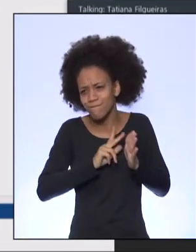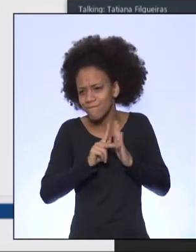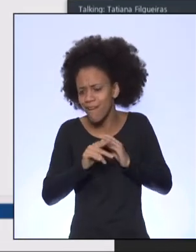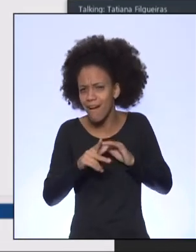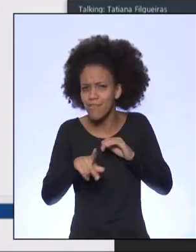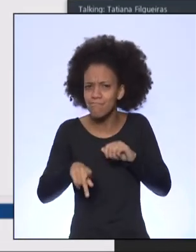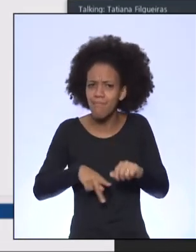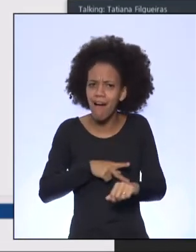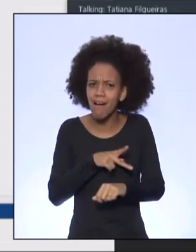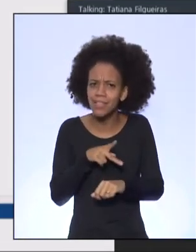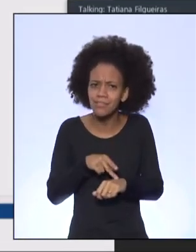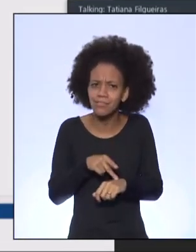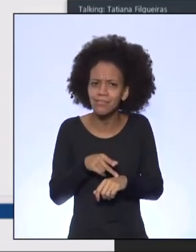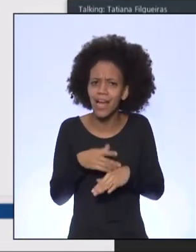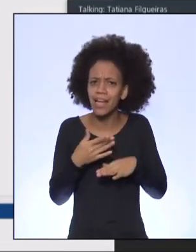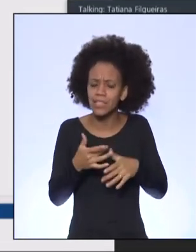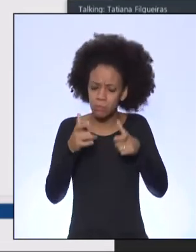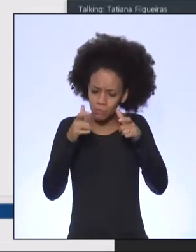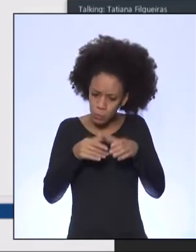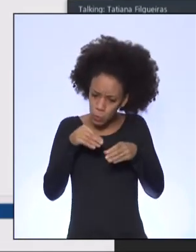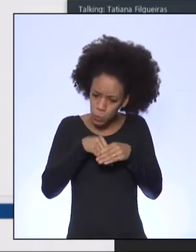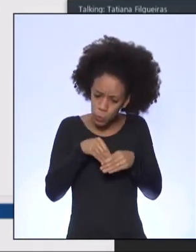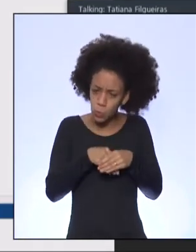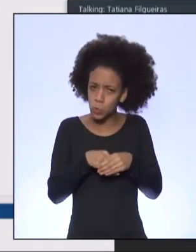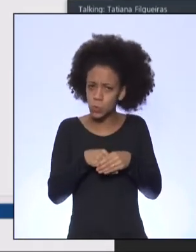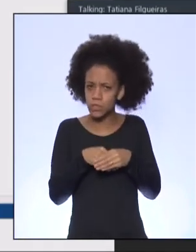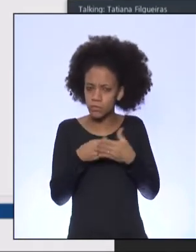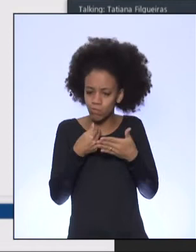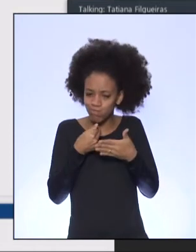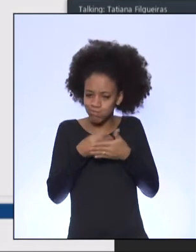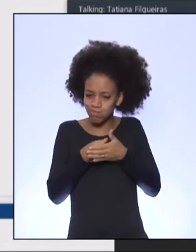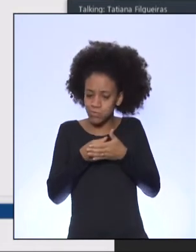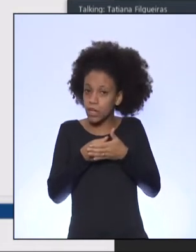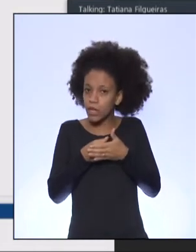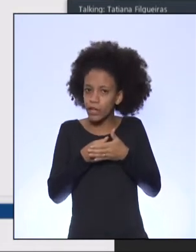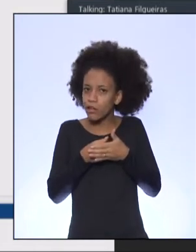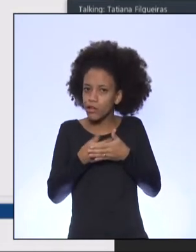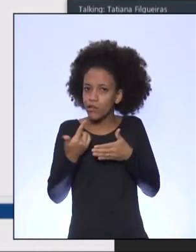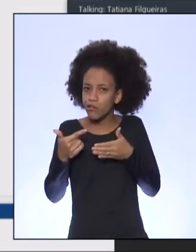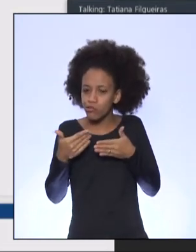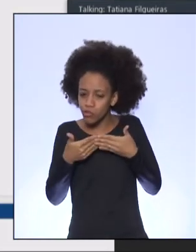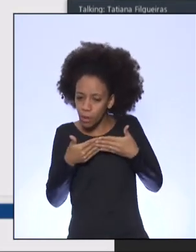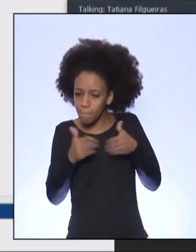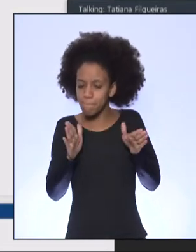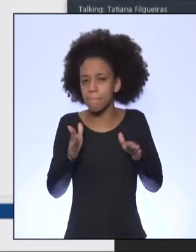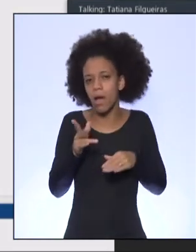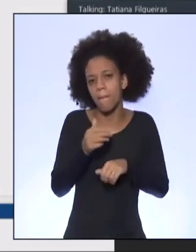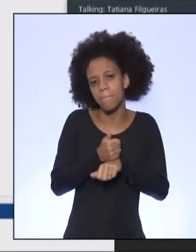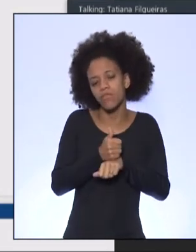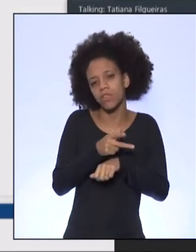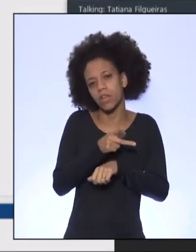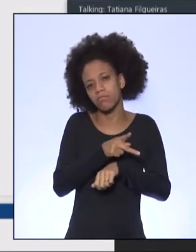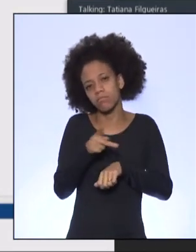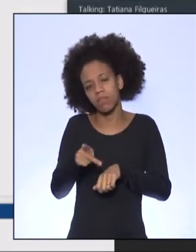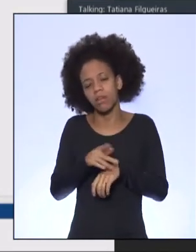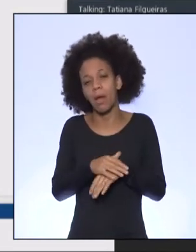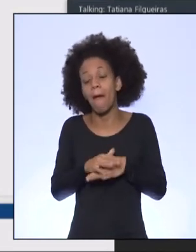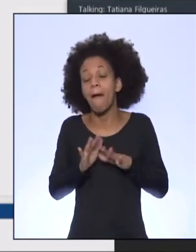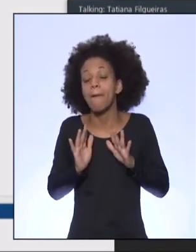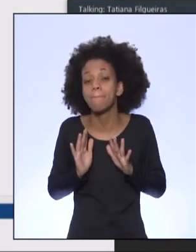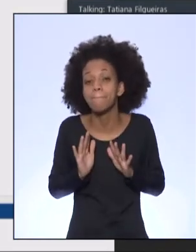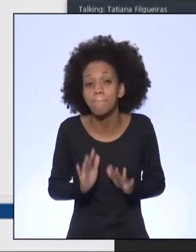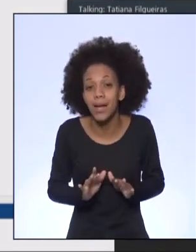isso tudo estava encapsulado e não disponível para os profissionais da educação. mas não só em parceria